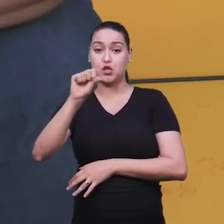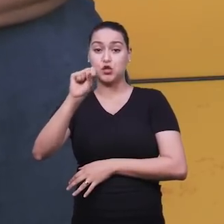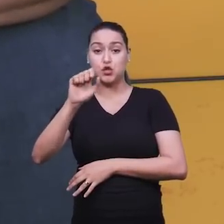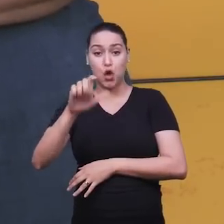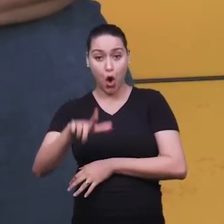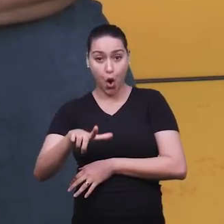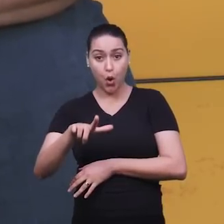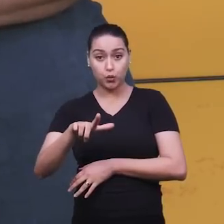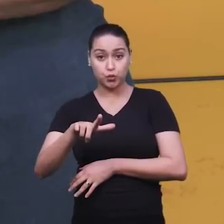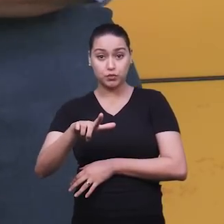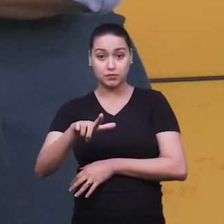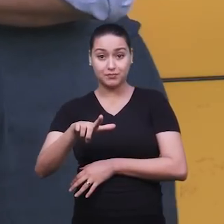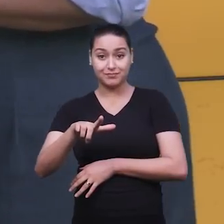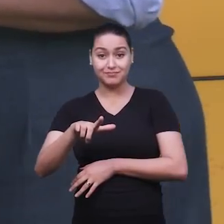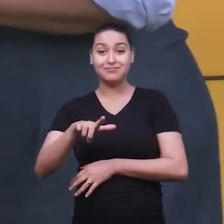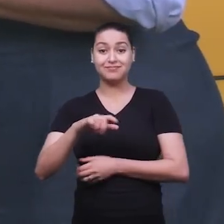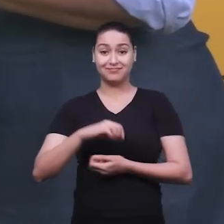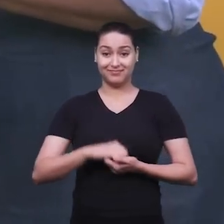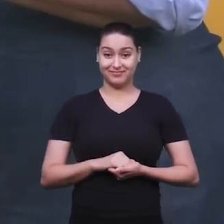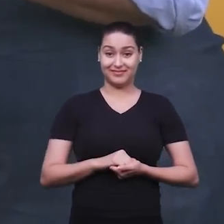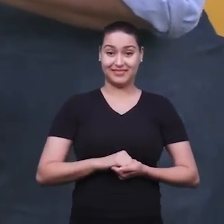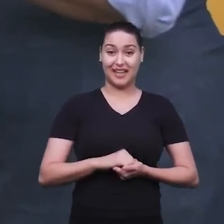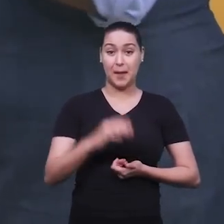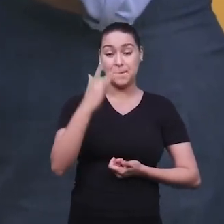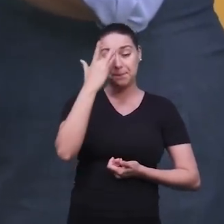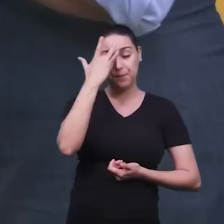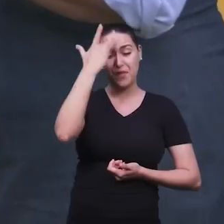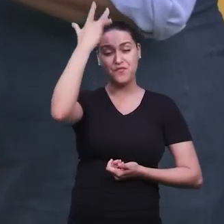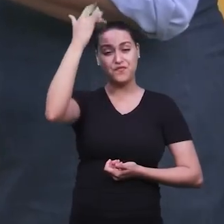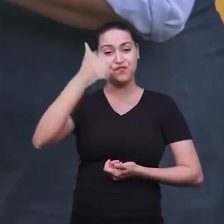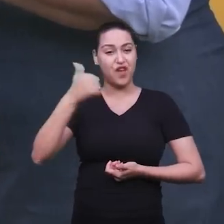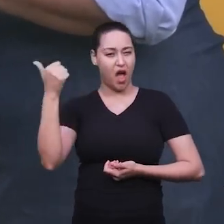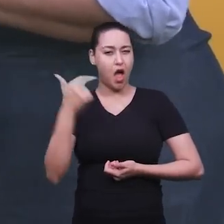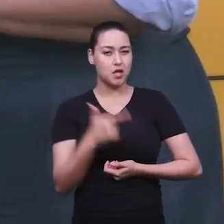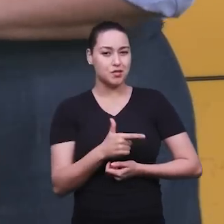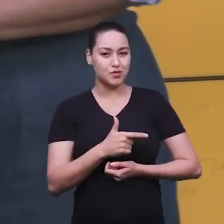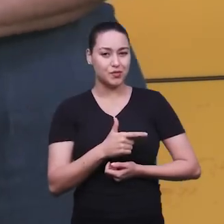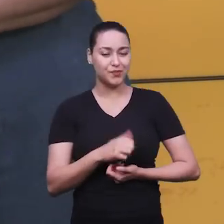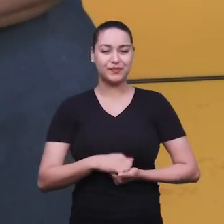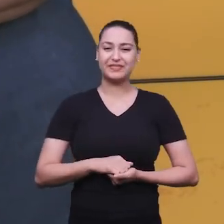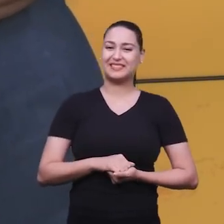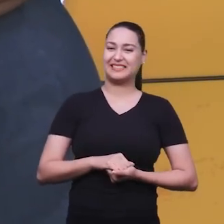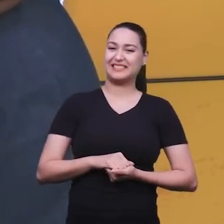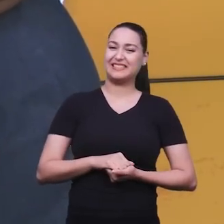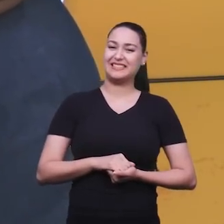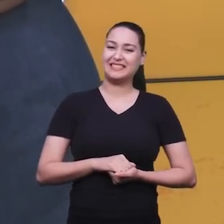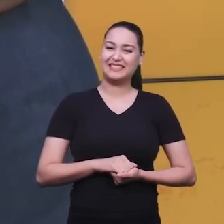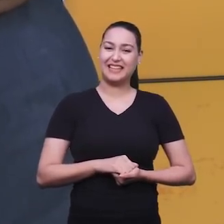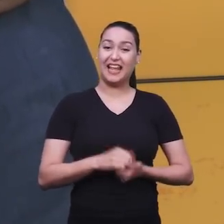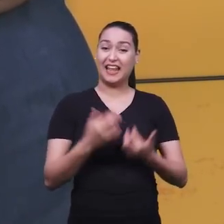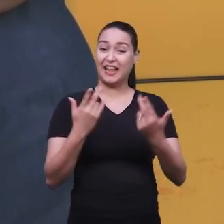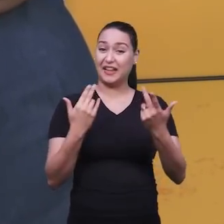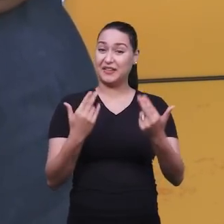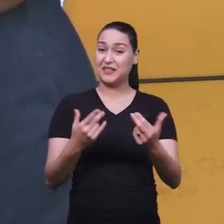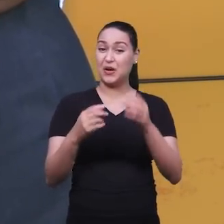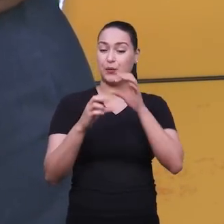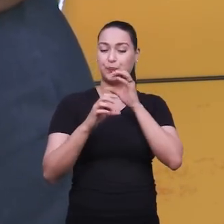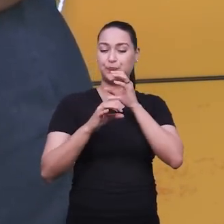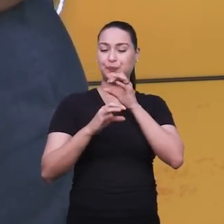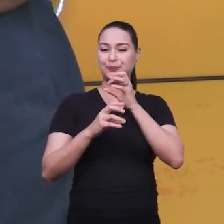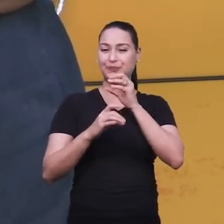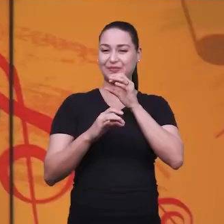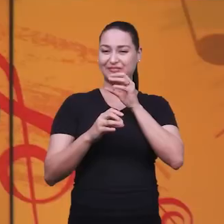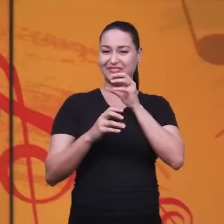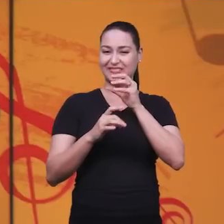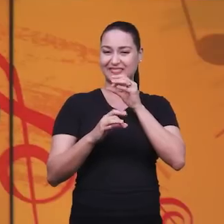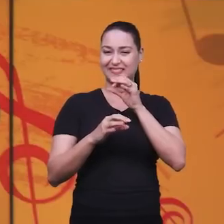Fá, Sol. Esta é mais facilitada. Nós vamos fazer conforme a flauta